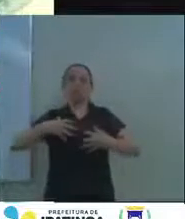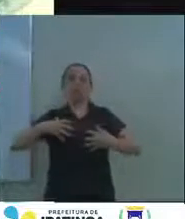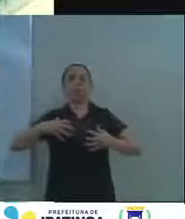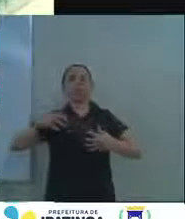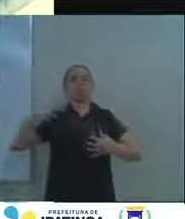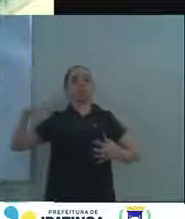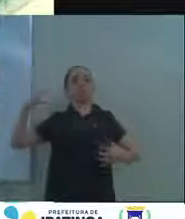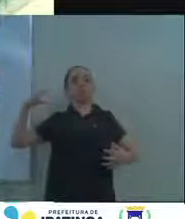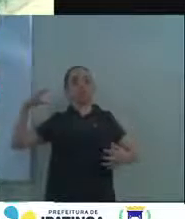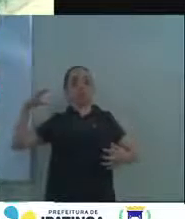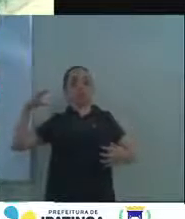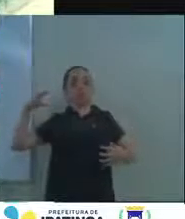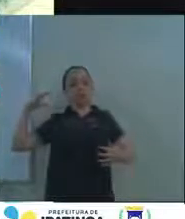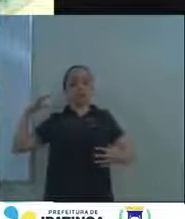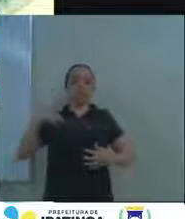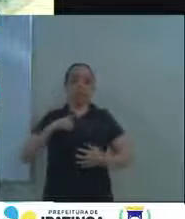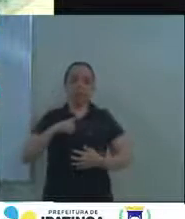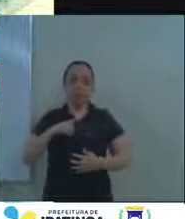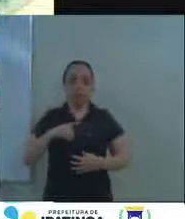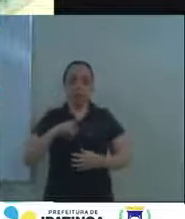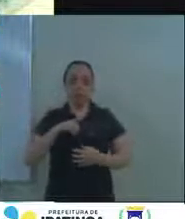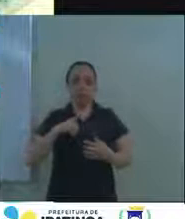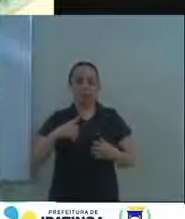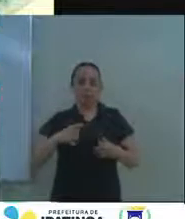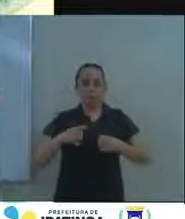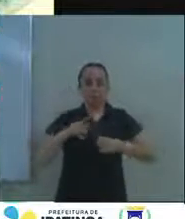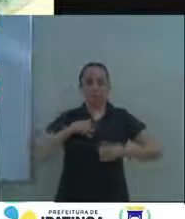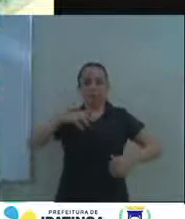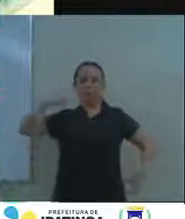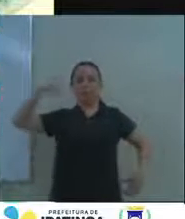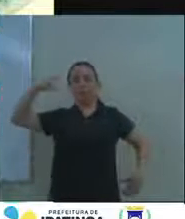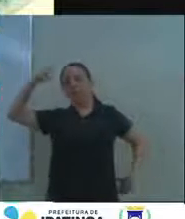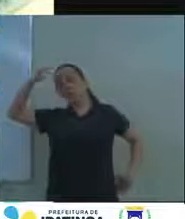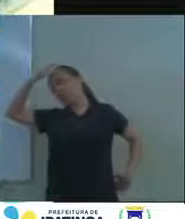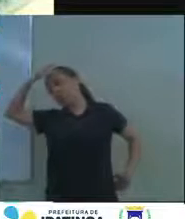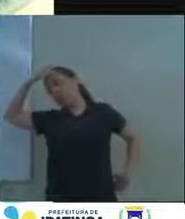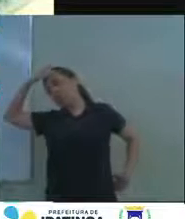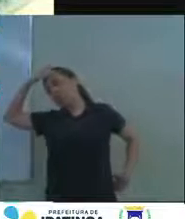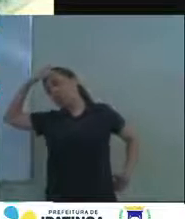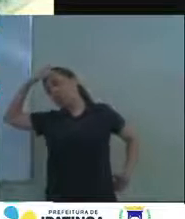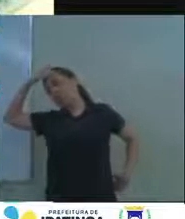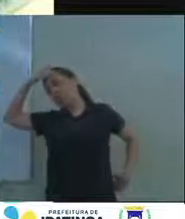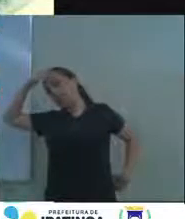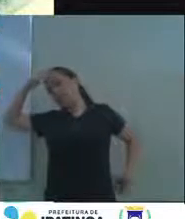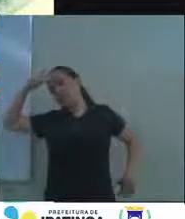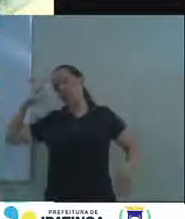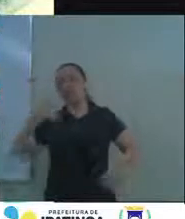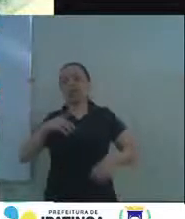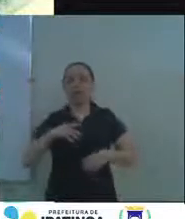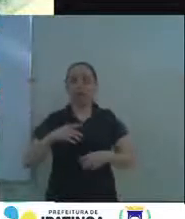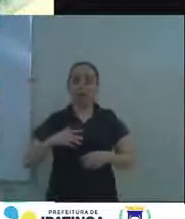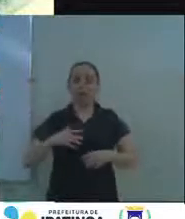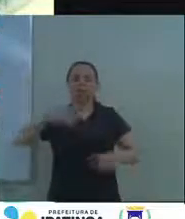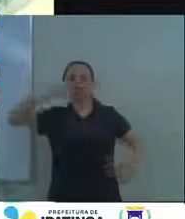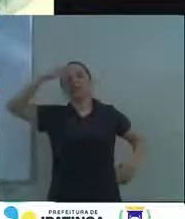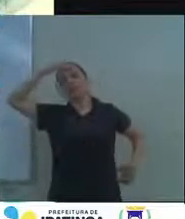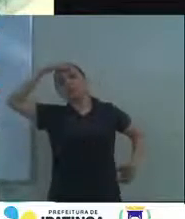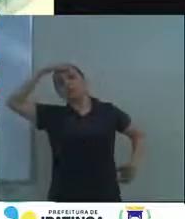trás. Além disso, elevação de ombros, eleva e solta.